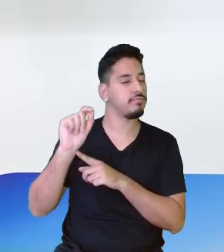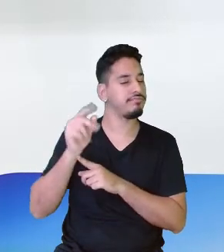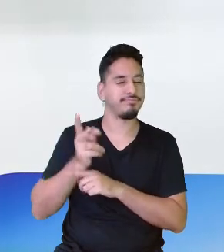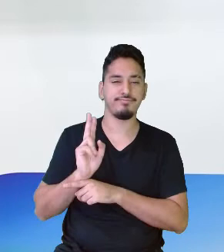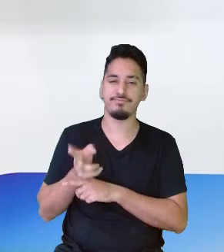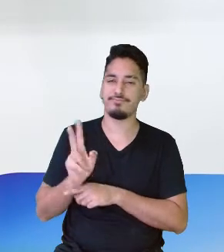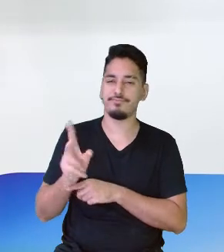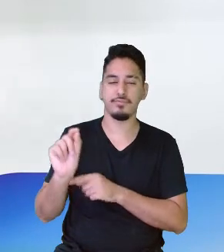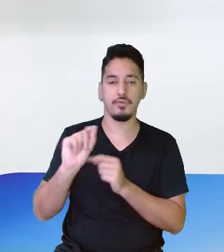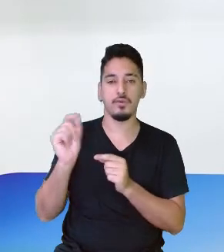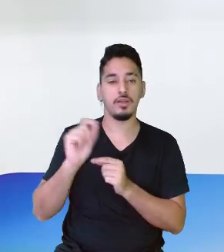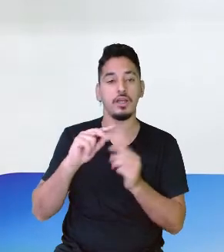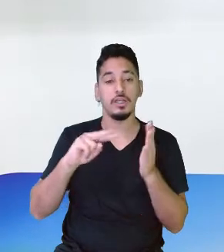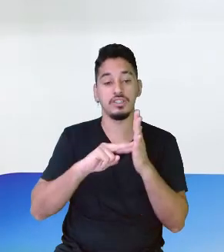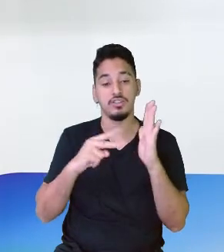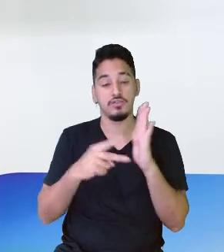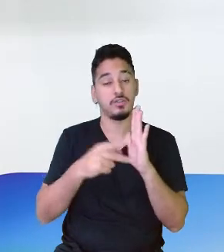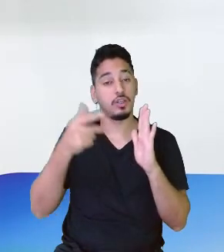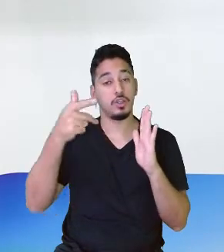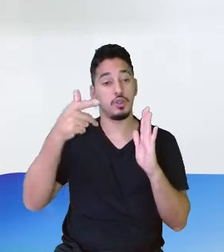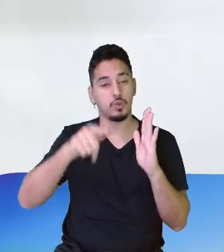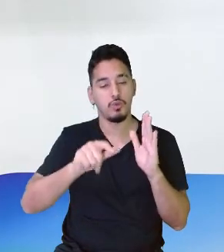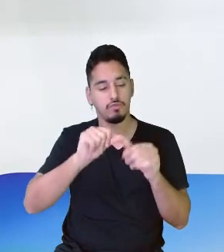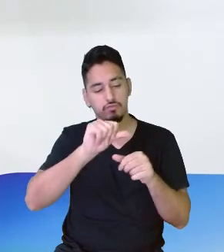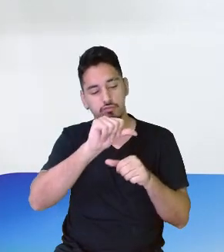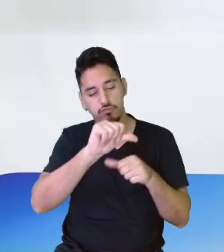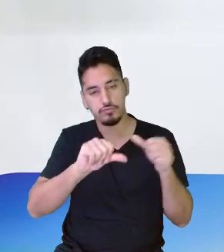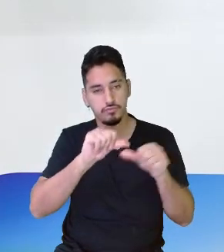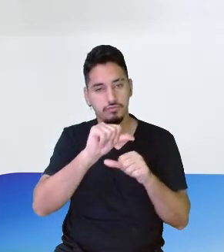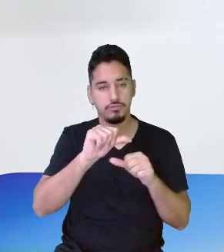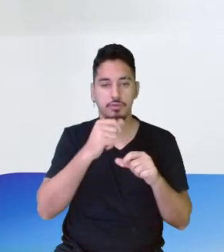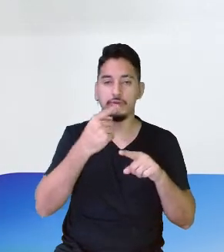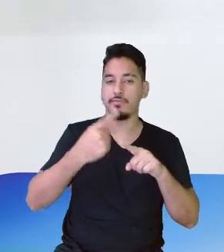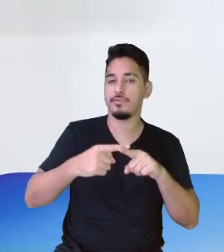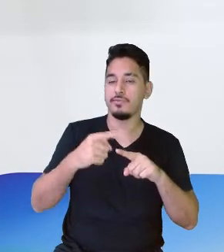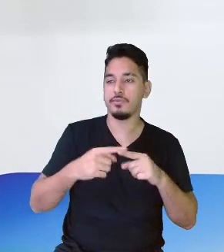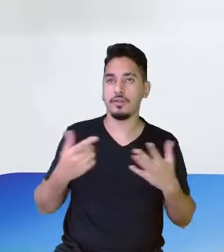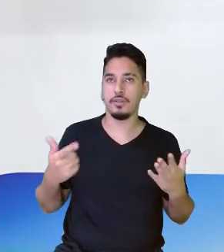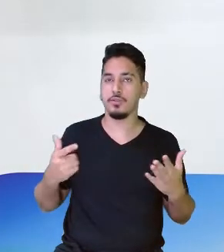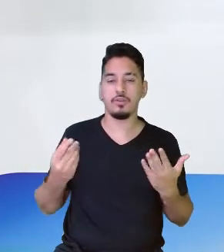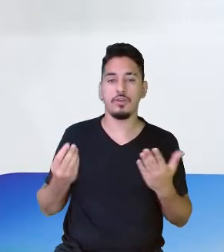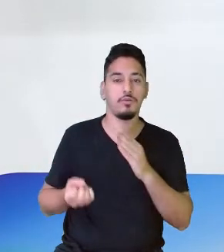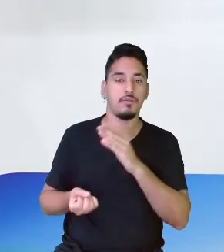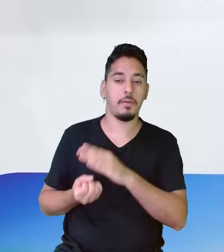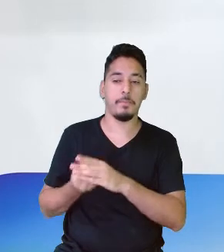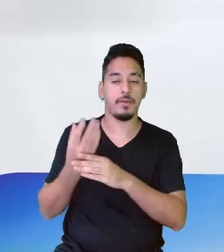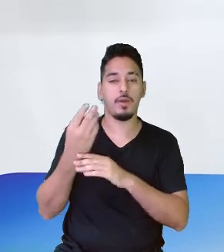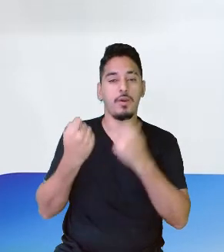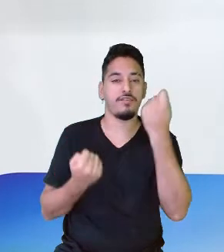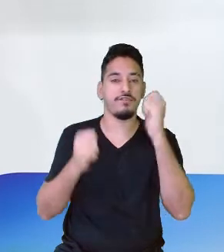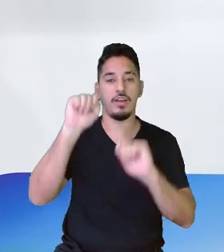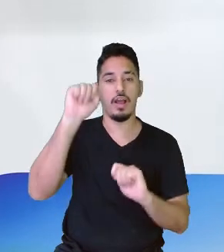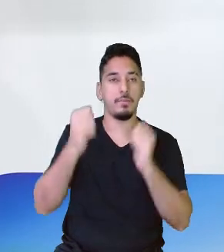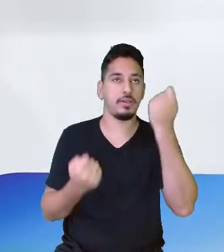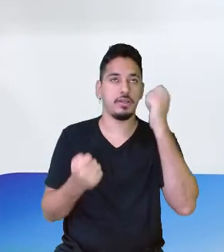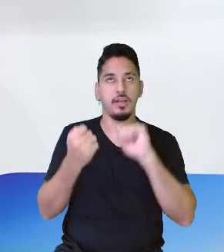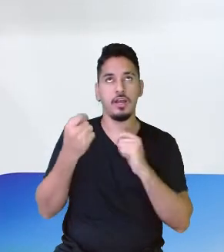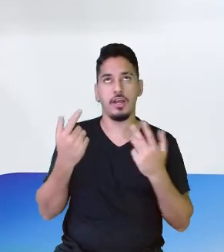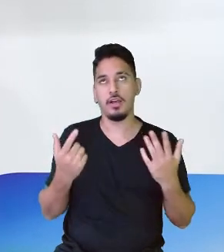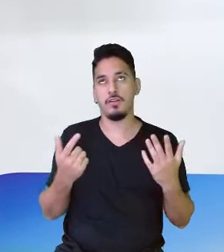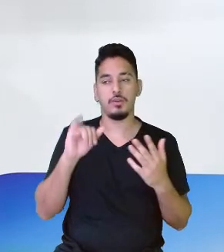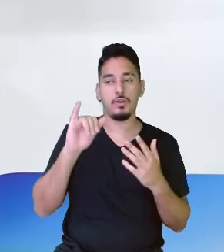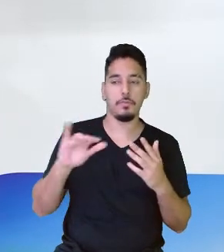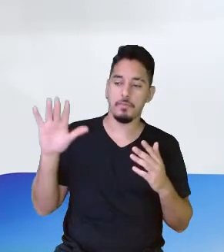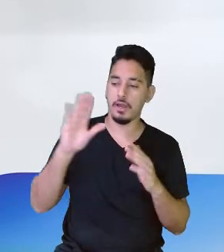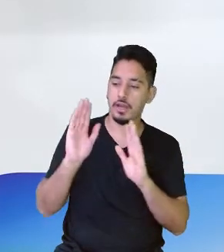ele ressignifica os elementos. Por quê? Porque a gente não tem uma fábrica de meme, né? A gente não tem, vou criar uma